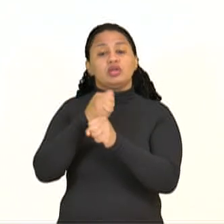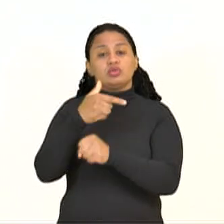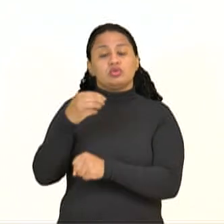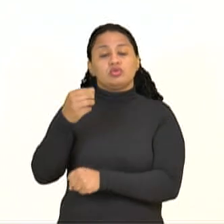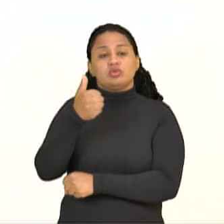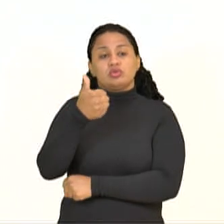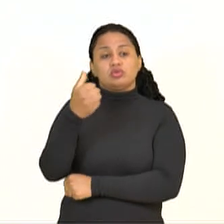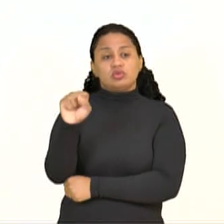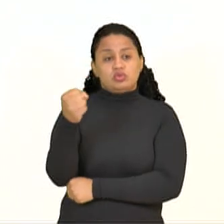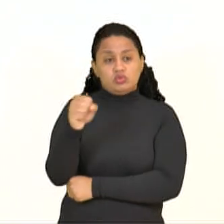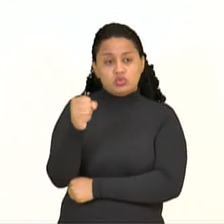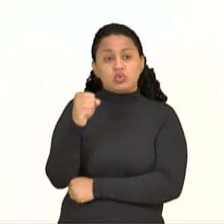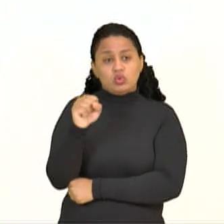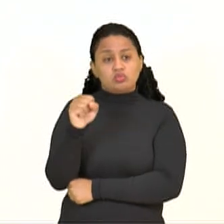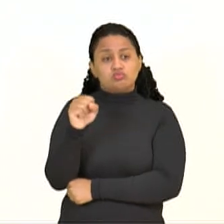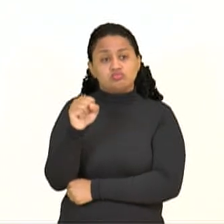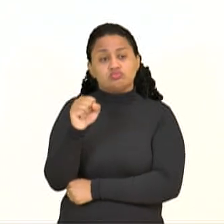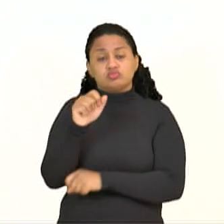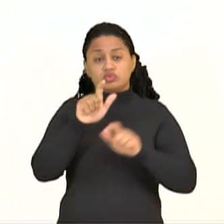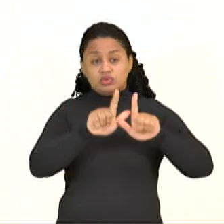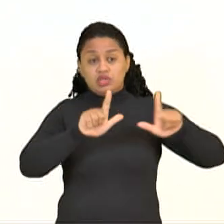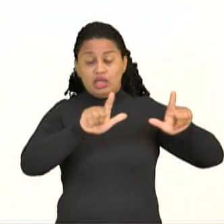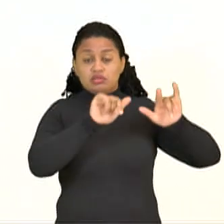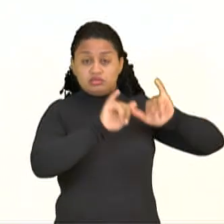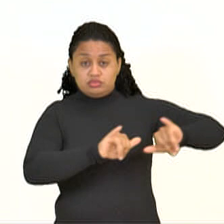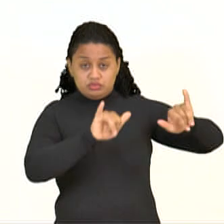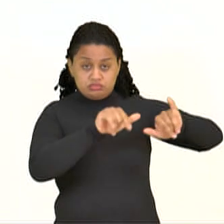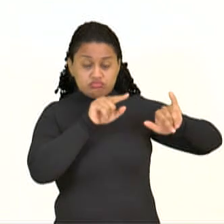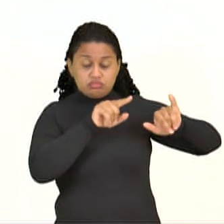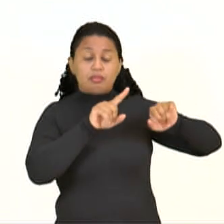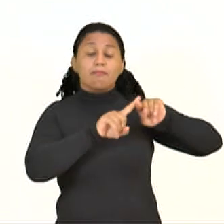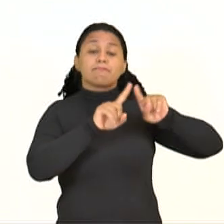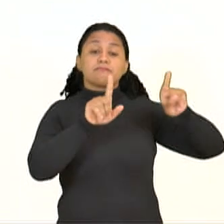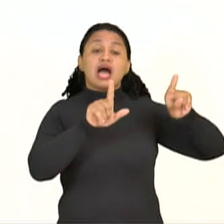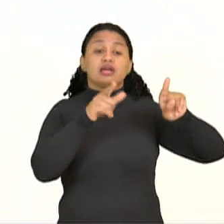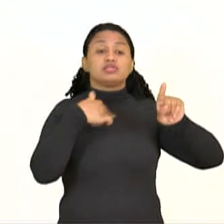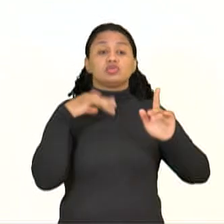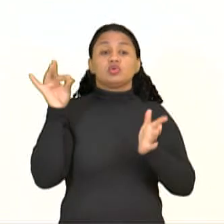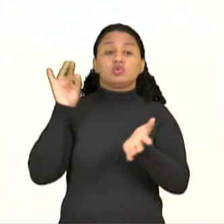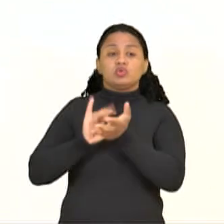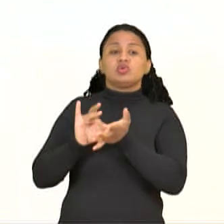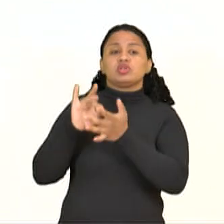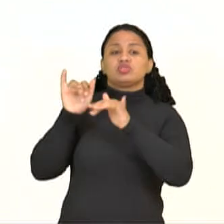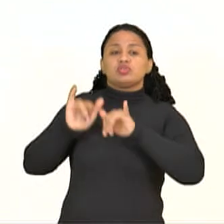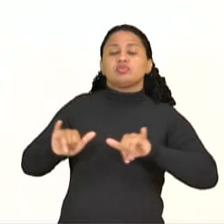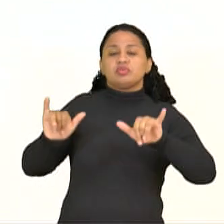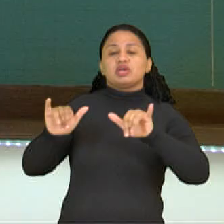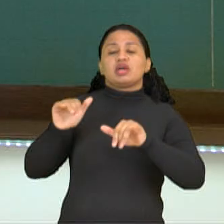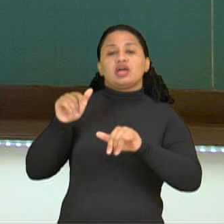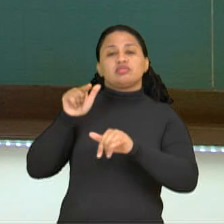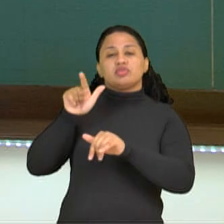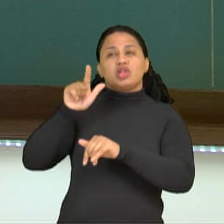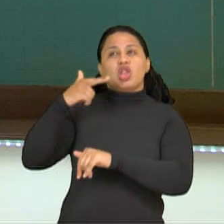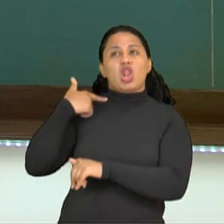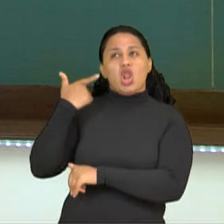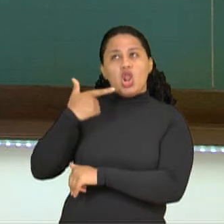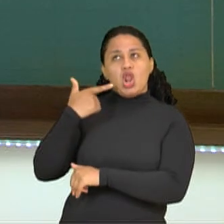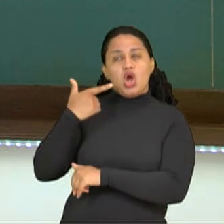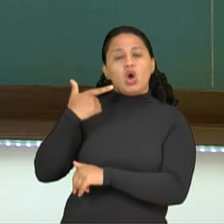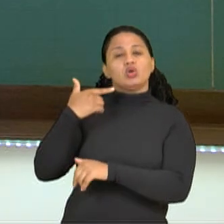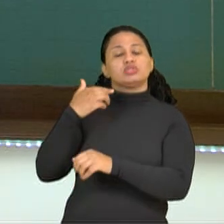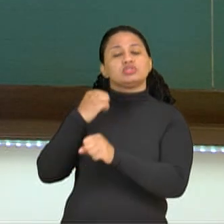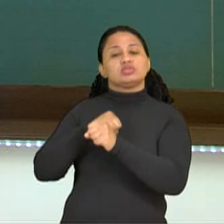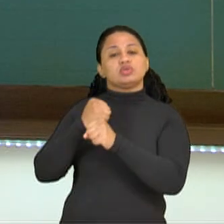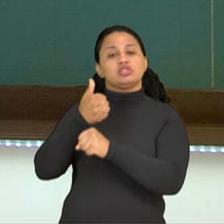aqui é 2018 dessa publicação, mas ela foi originalmente publicada em Londres em